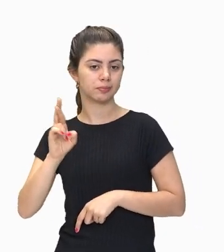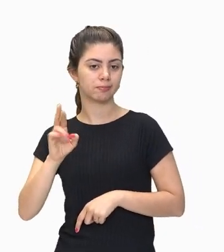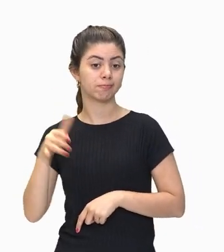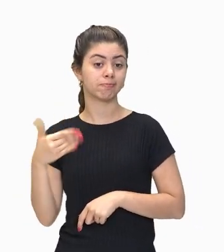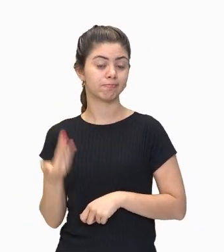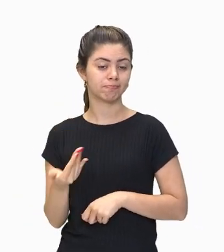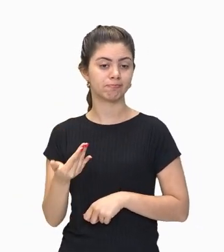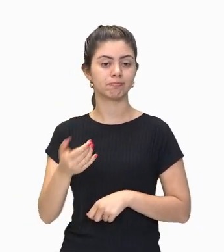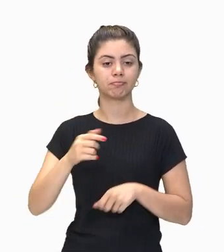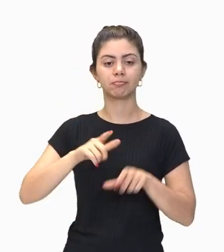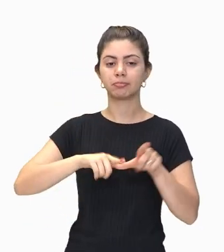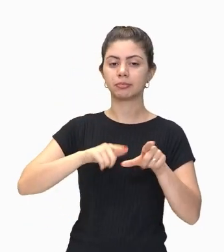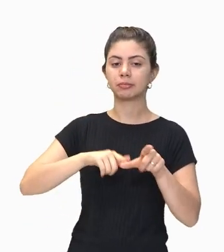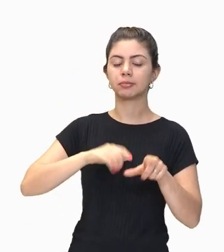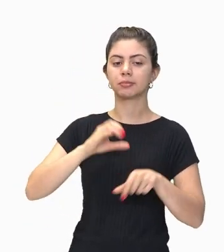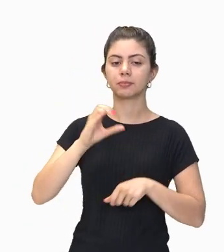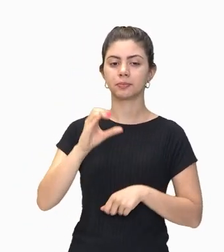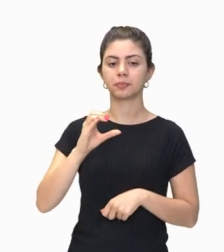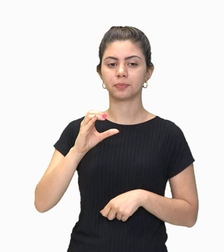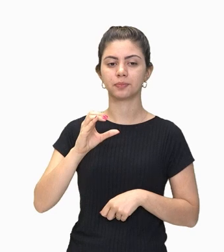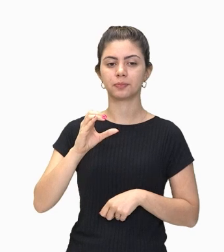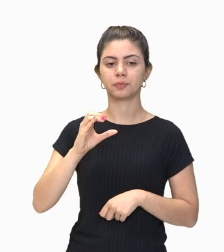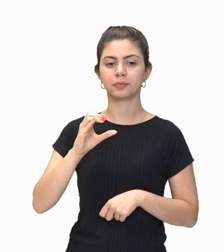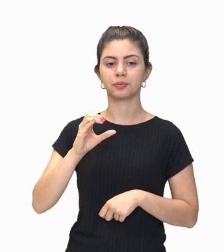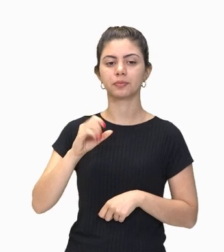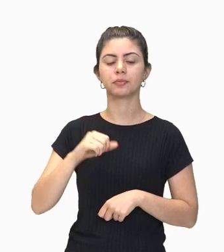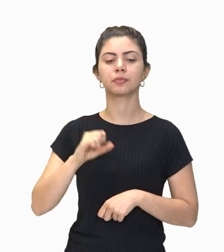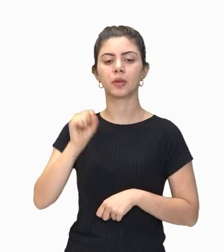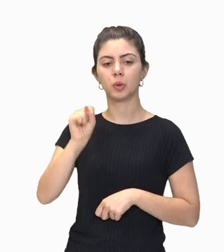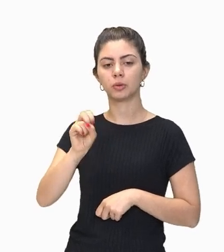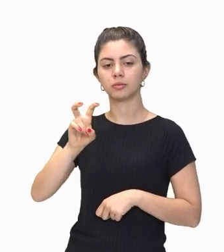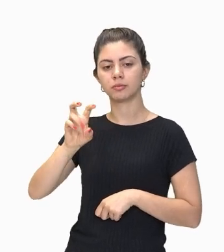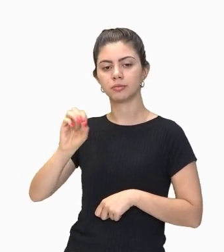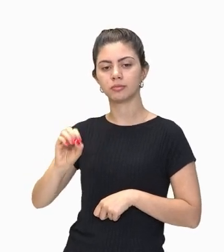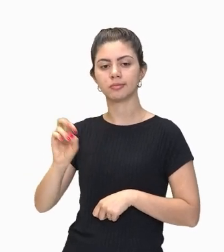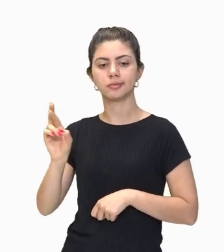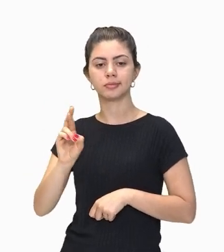1.275. Será que foi esse o resultado? Letra C, R$